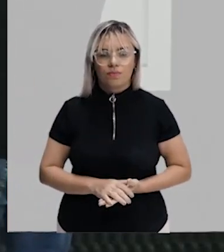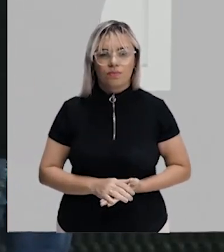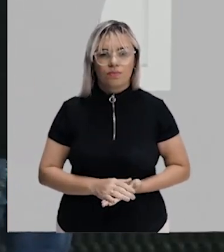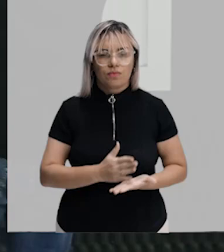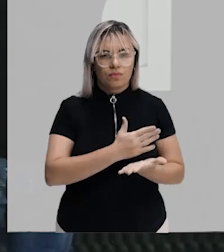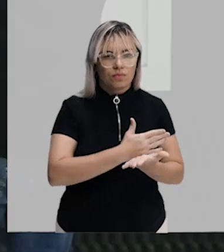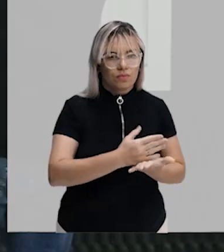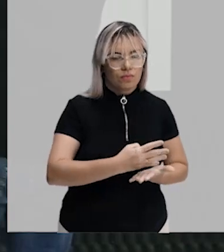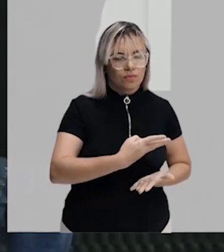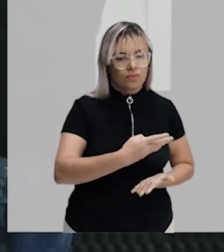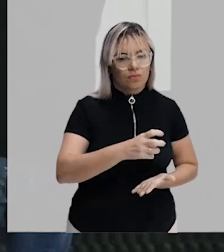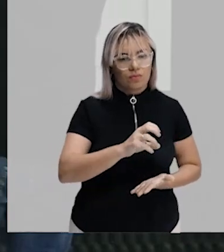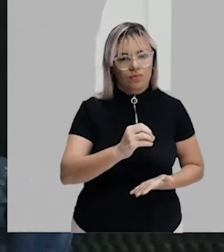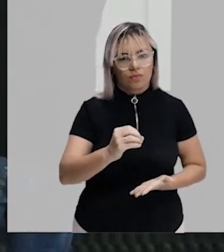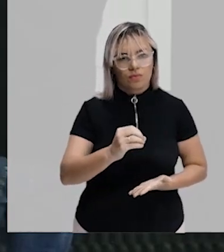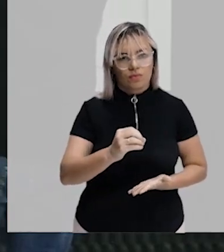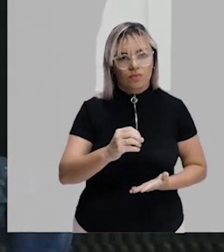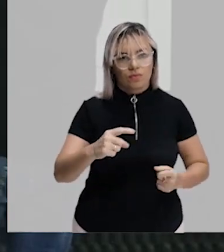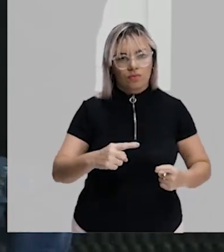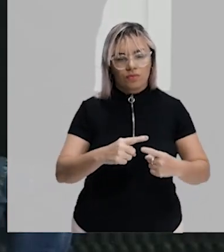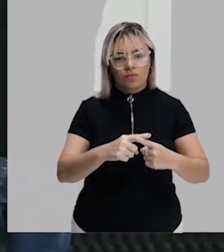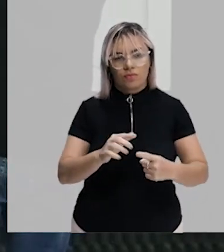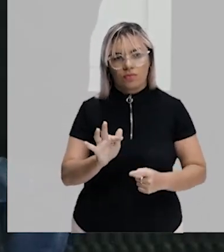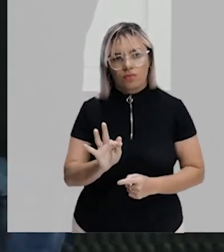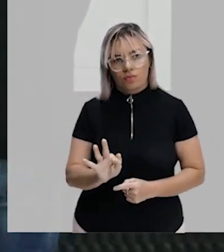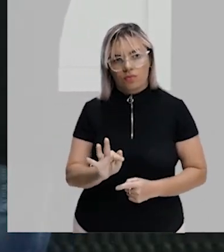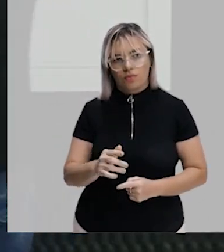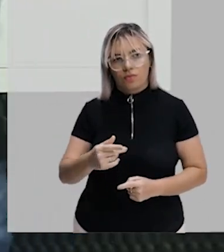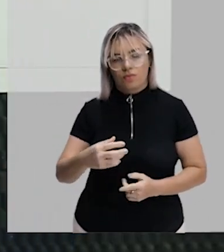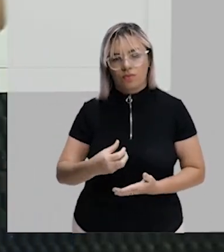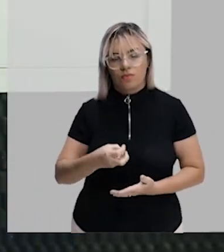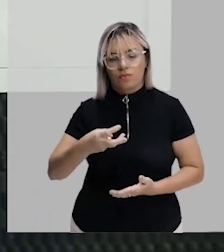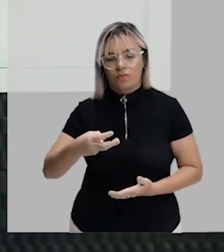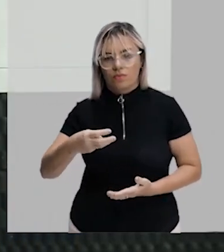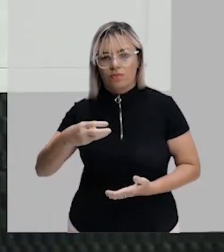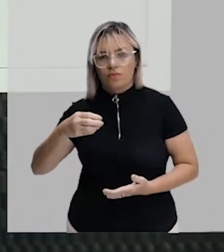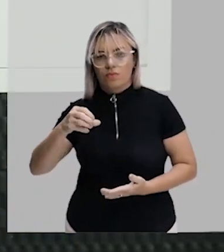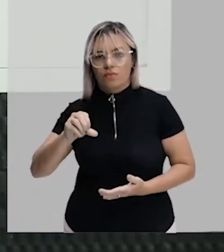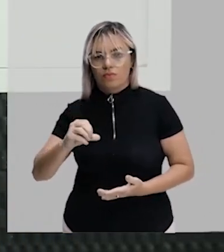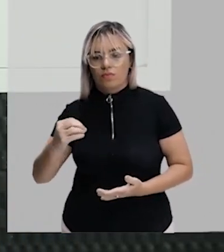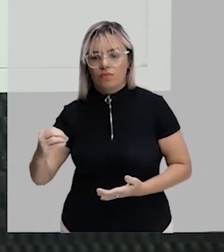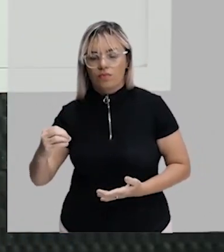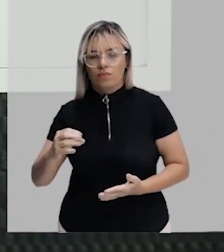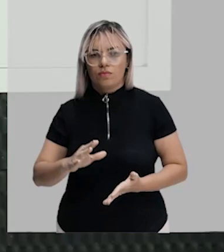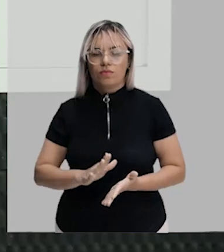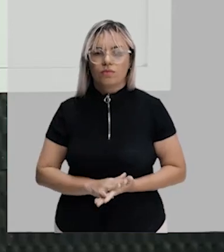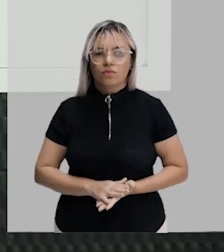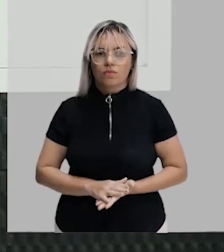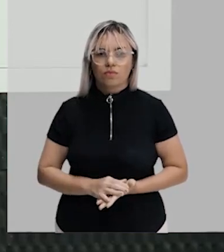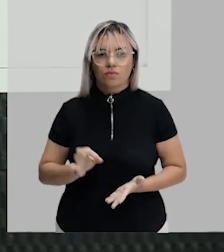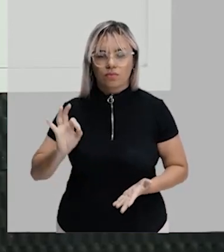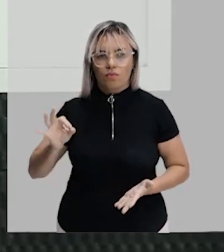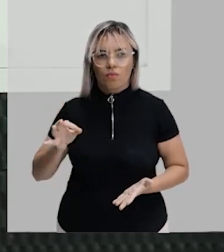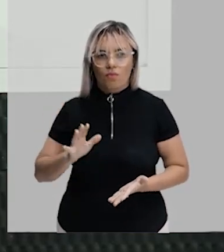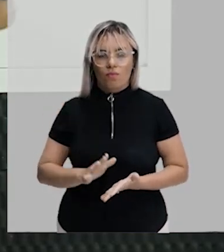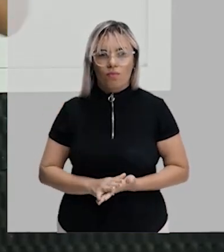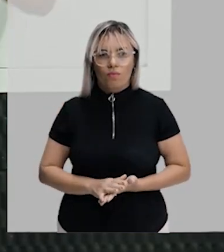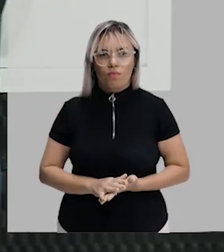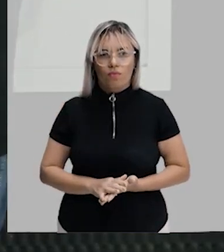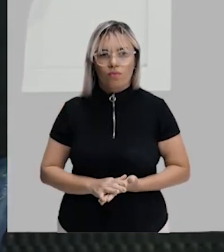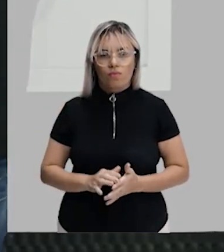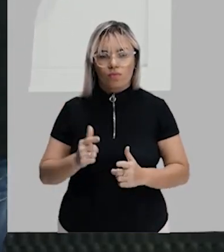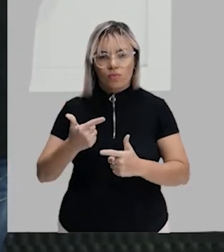F que deu 390. Certo? Então vamos